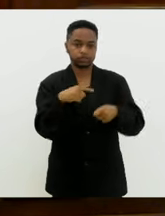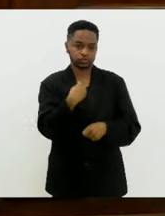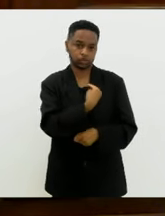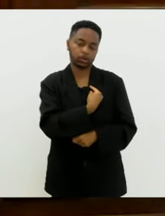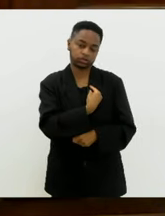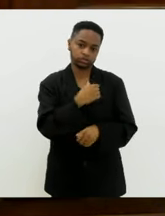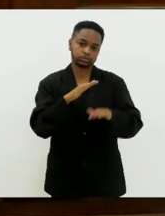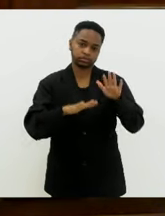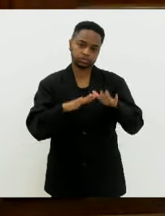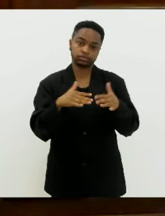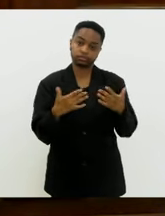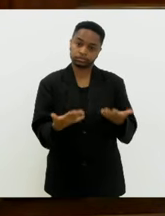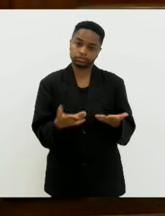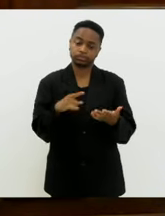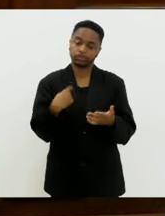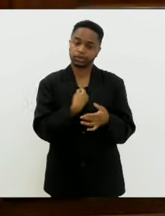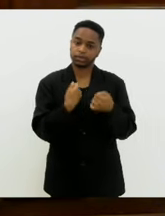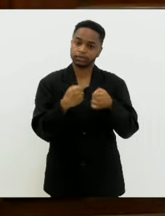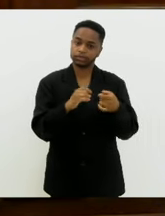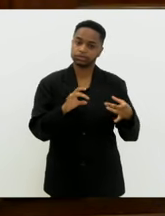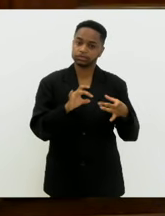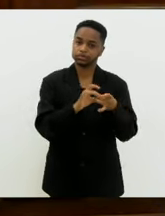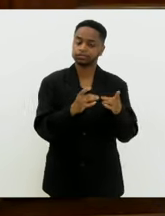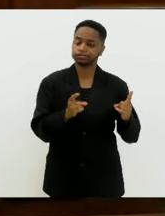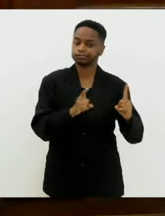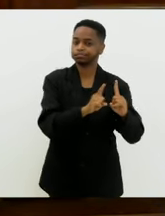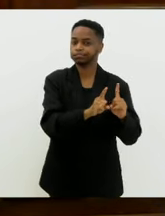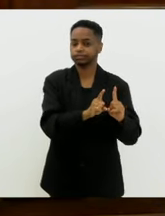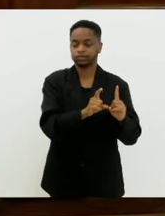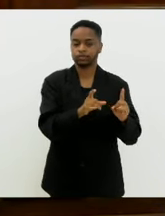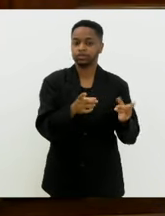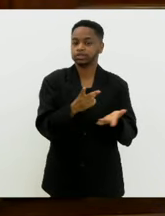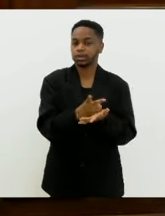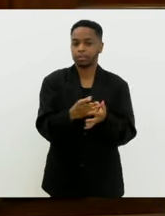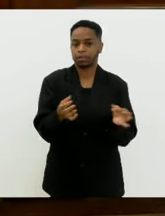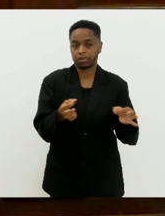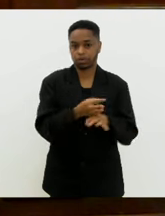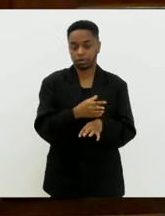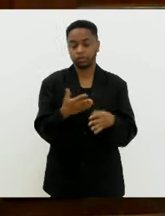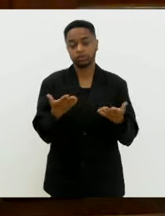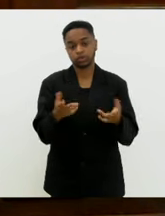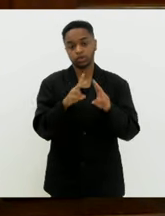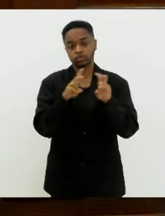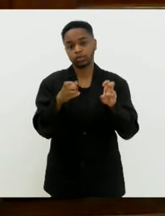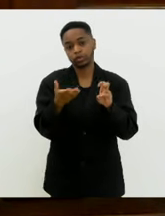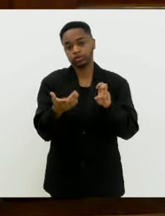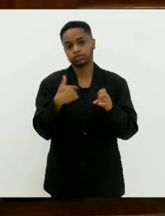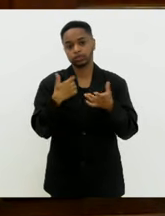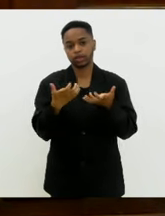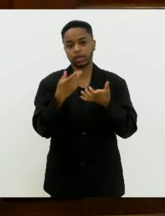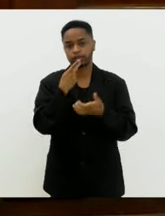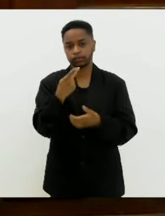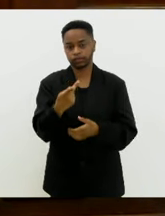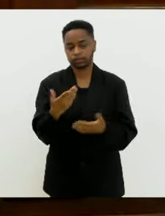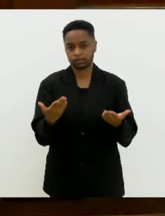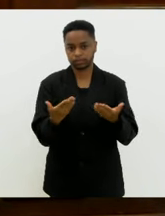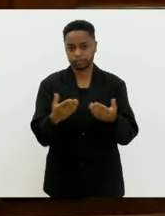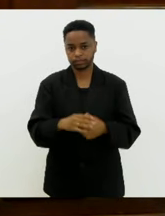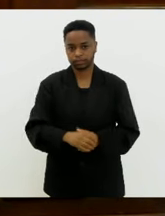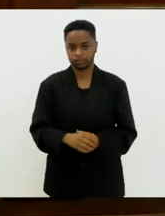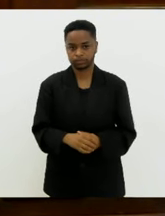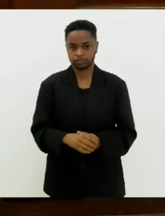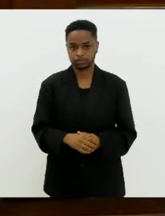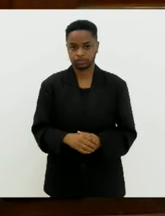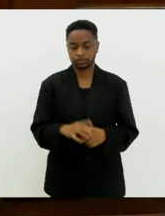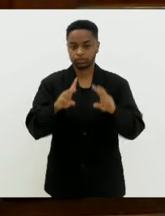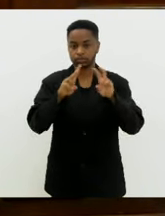vezes, e nós temos que estar ali sempre pronto. E é exatamente sobre isso que eu quero falar hoje, do sábado,